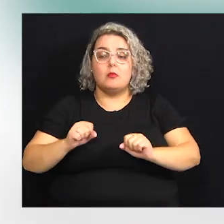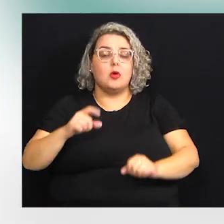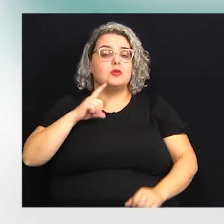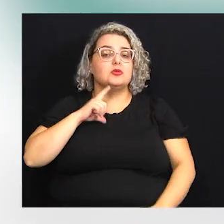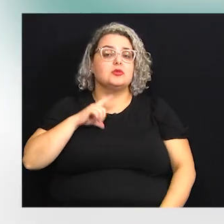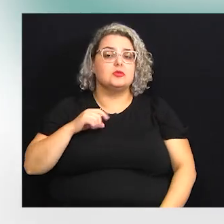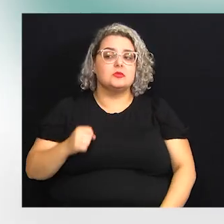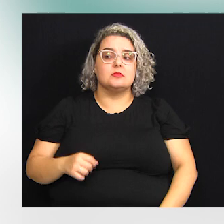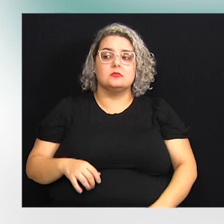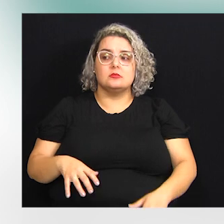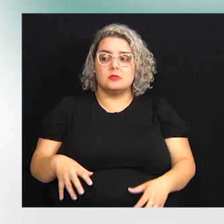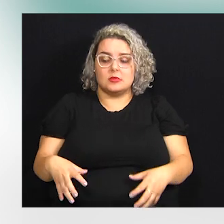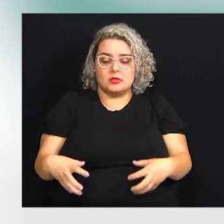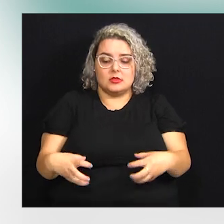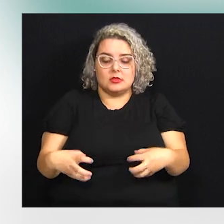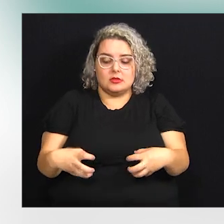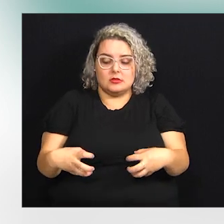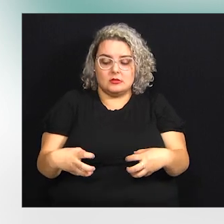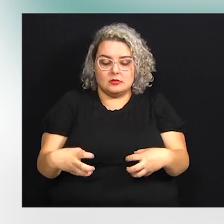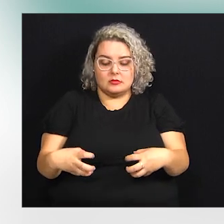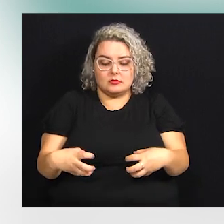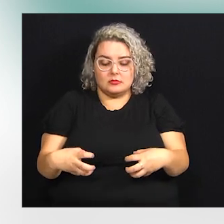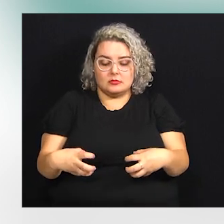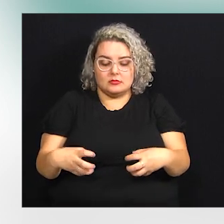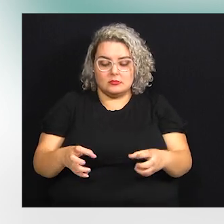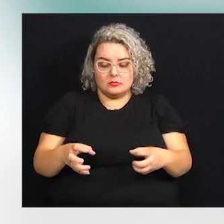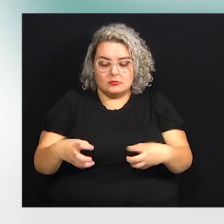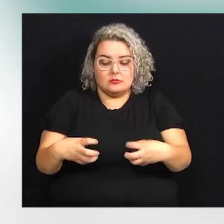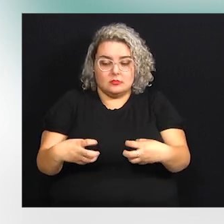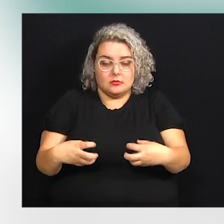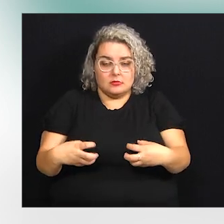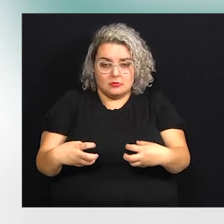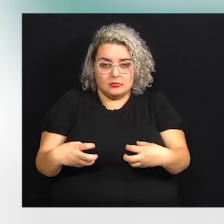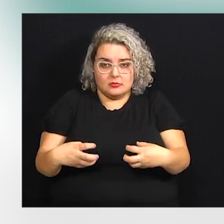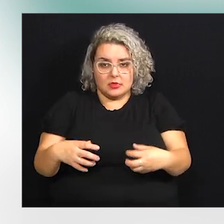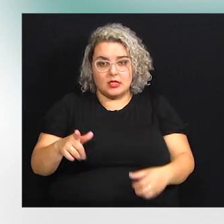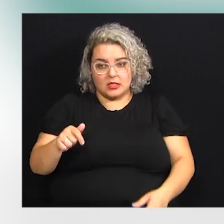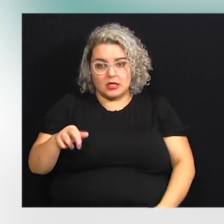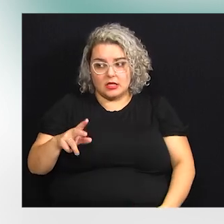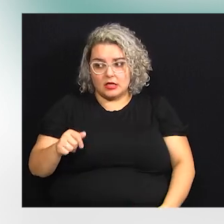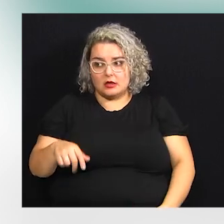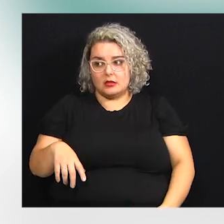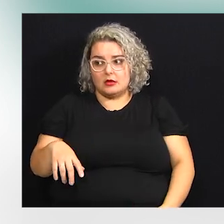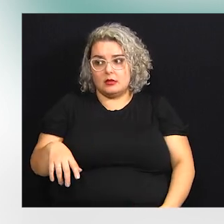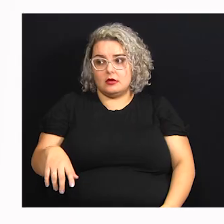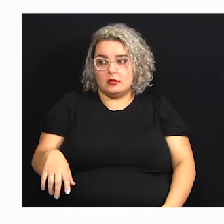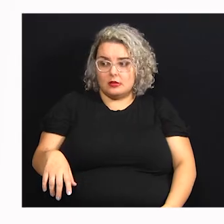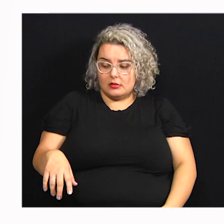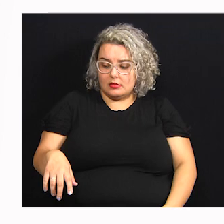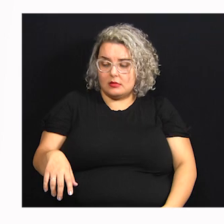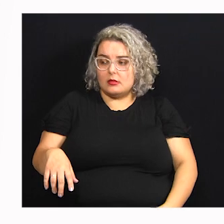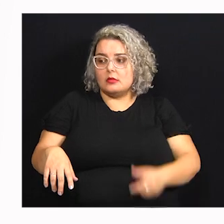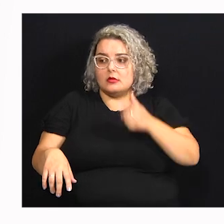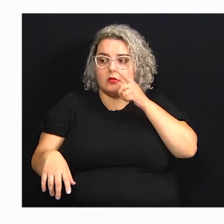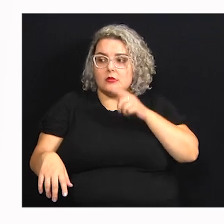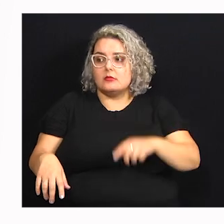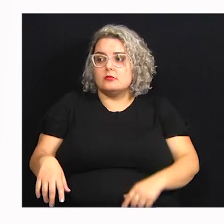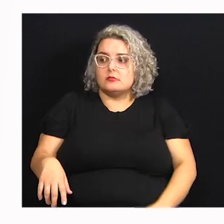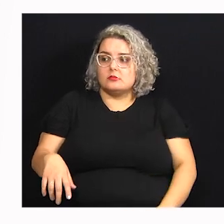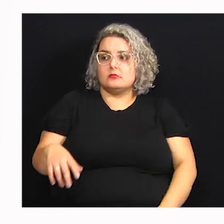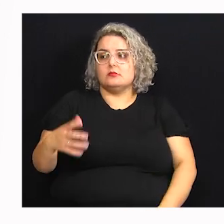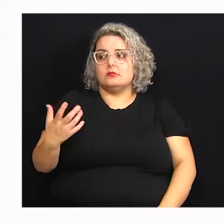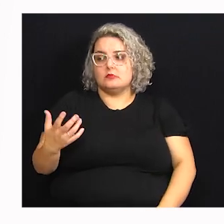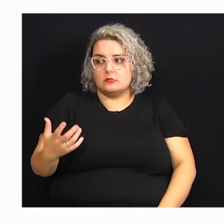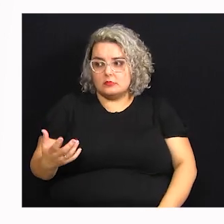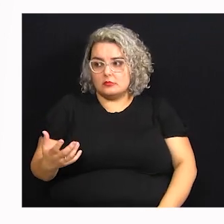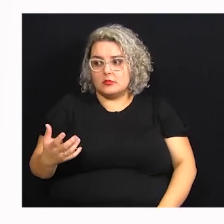você pode ter a mão em garra, ficar com a mão, sabe, presinha assim, ficar com a mão caída, não conseguir levantar a mão,